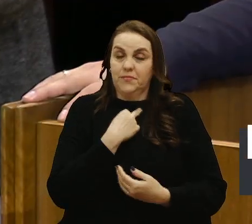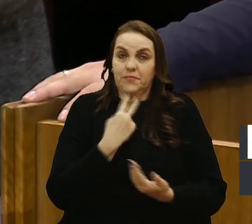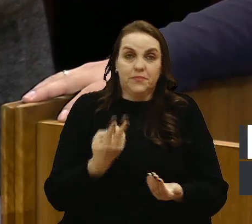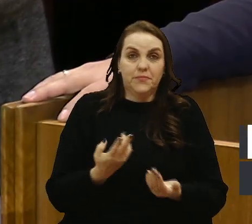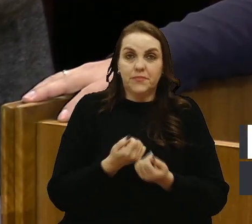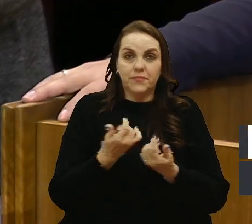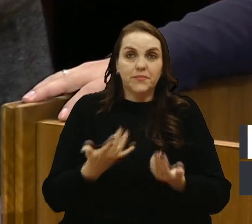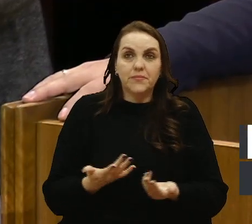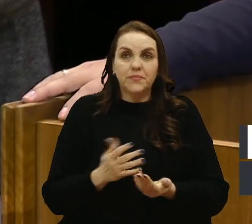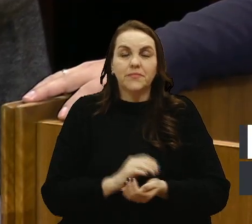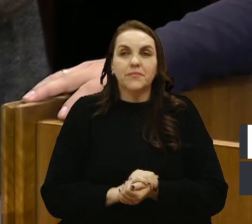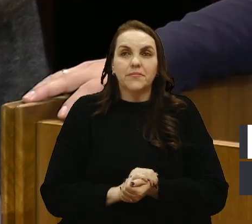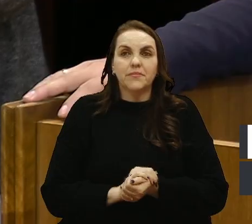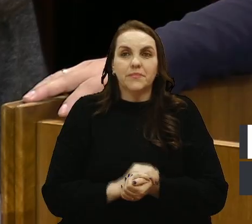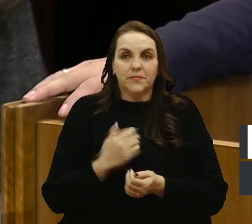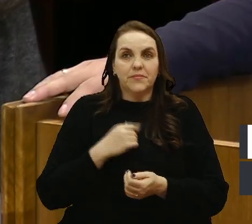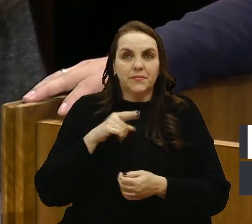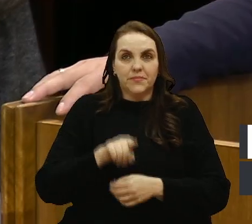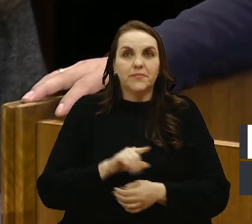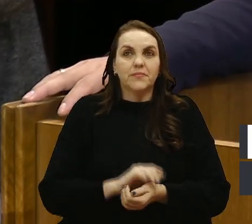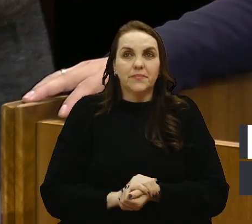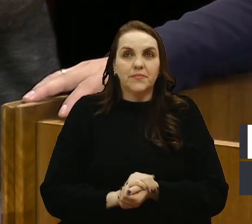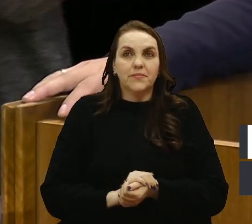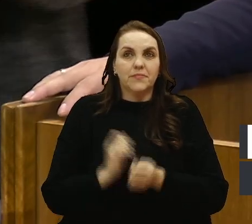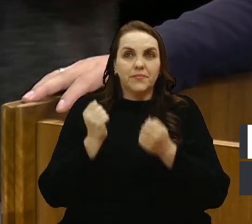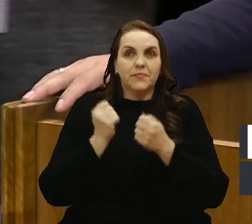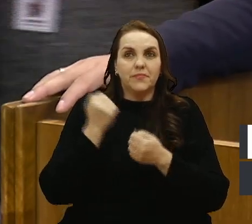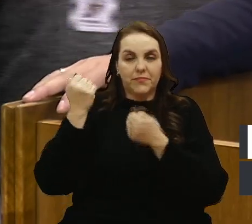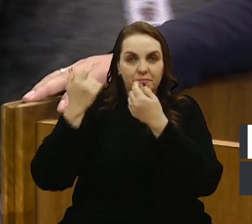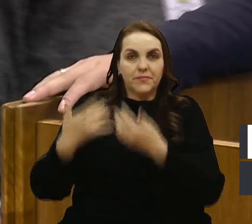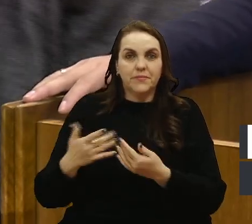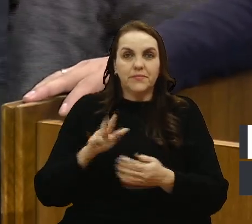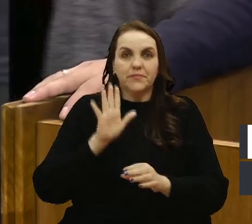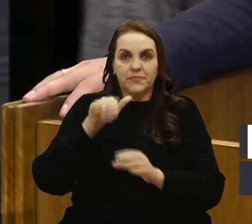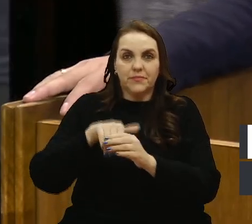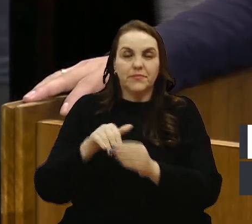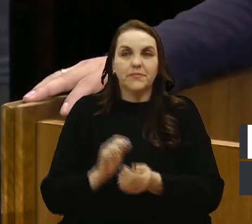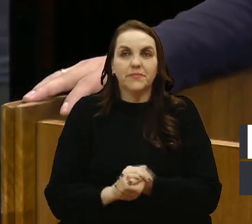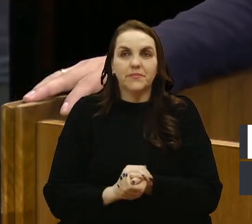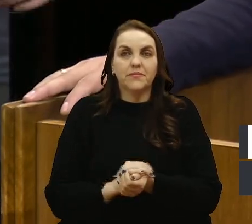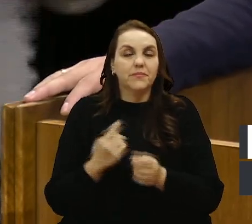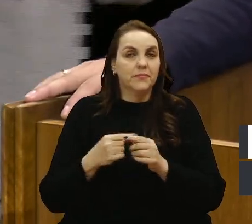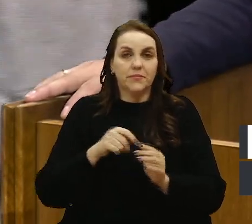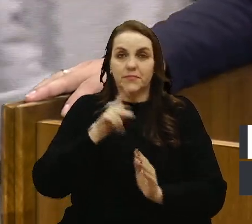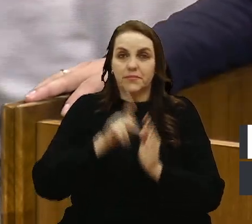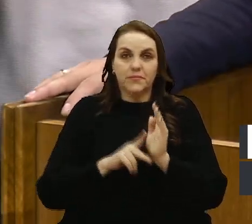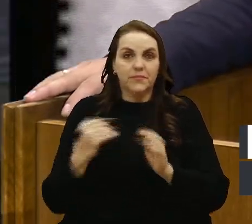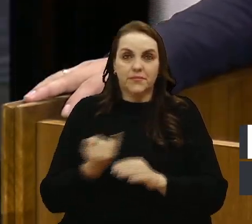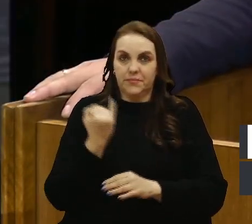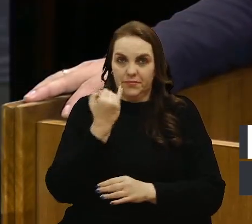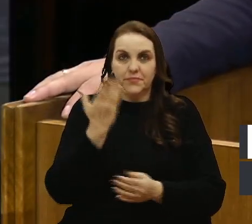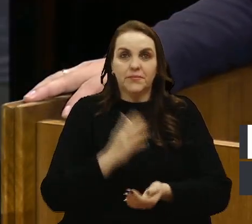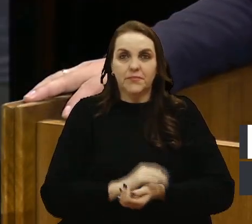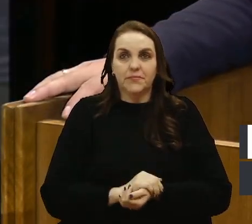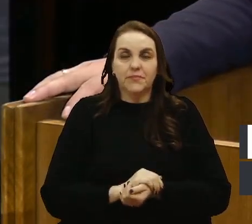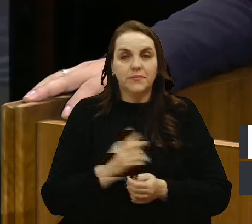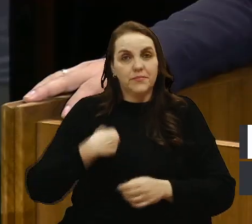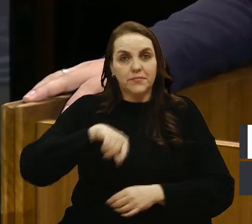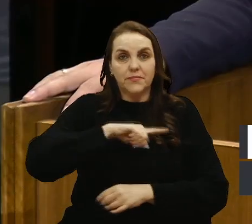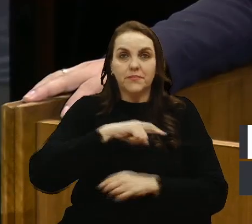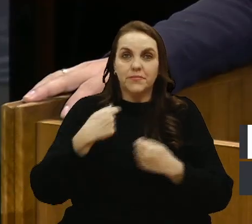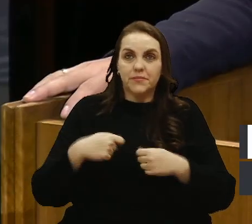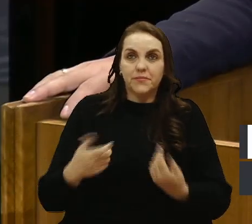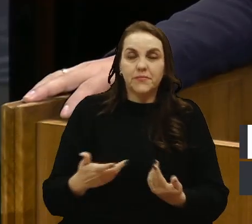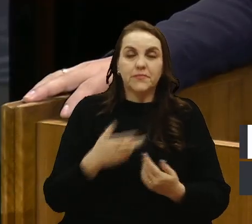de vir aqui declarar meu voto, porque é um projeto muito importante, mas precisamos trazer